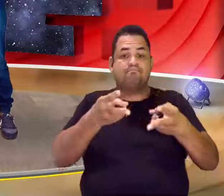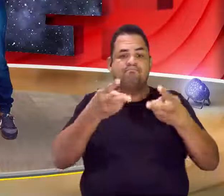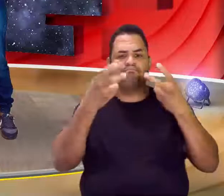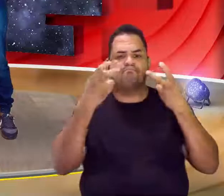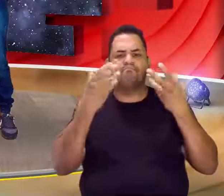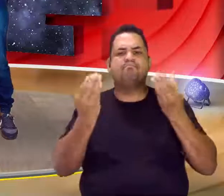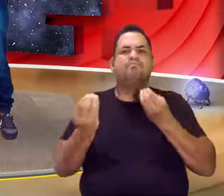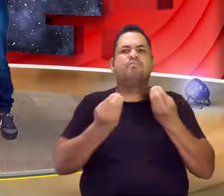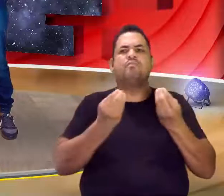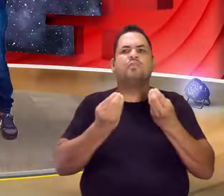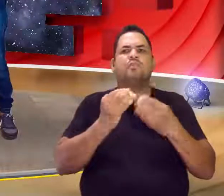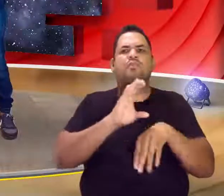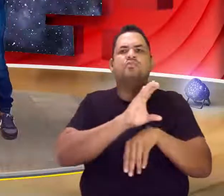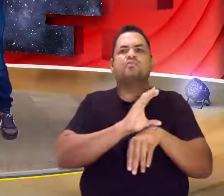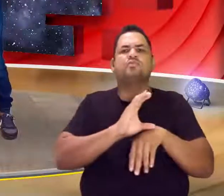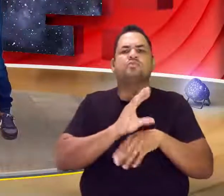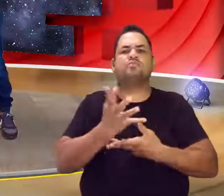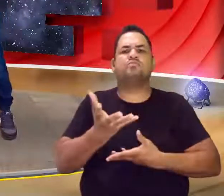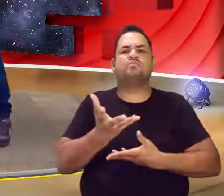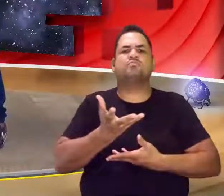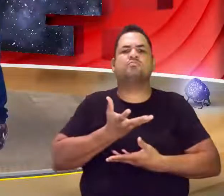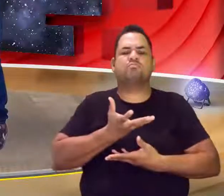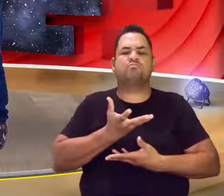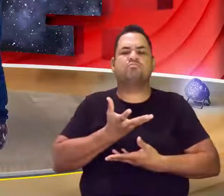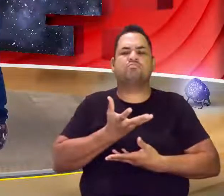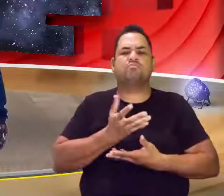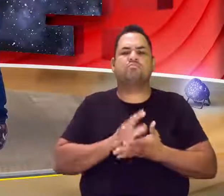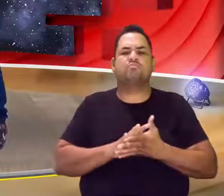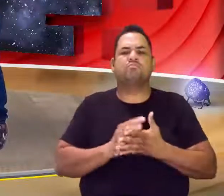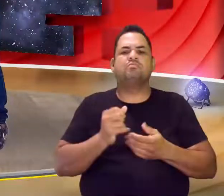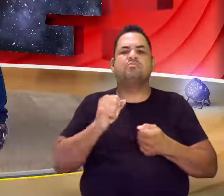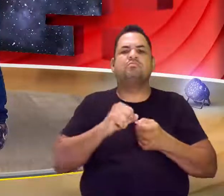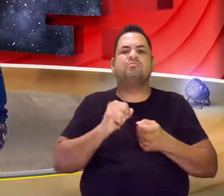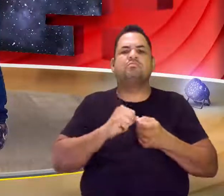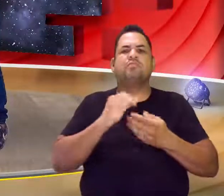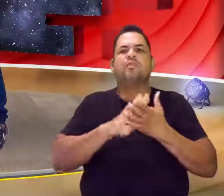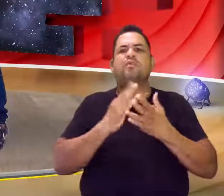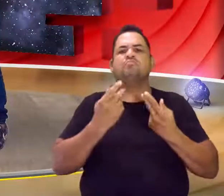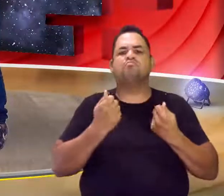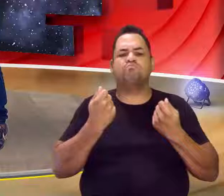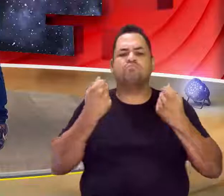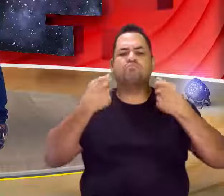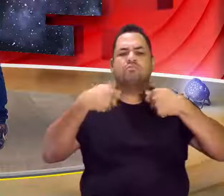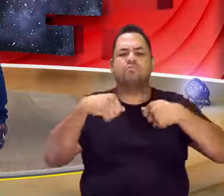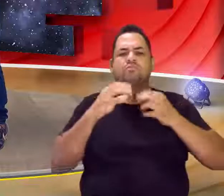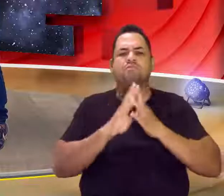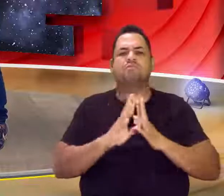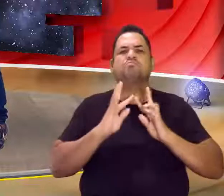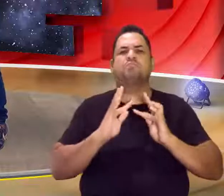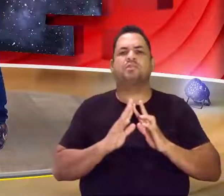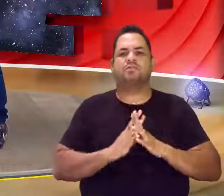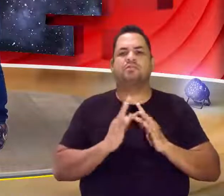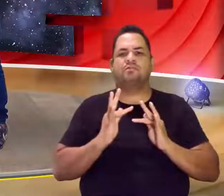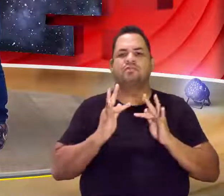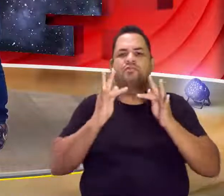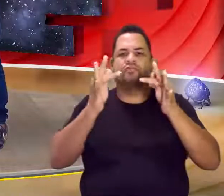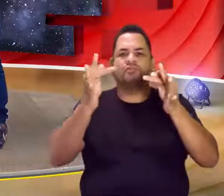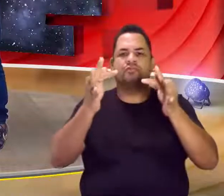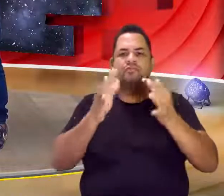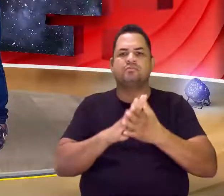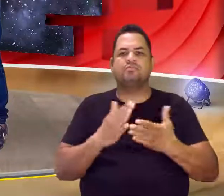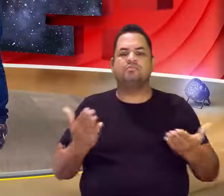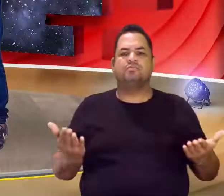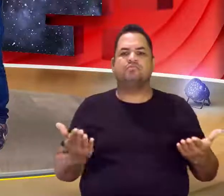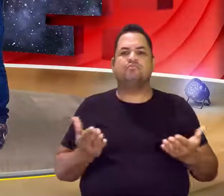assim, qual é o curso que eu quero fazer? Qual é a perspectiva que eu tenho para o futuro? E a partir daí, já começar a